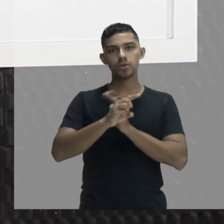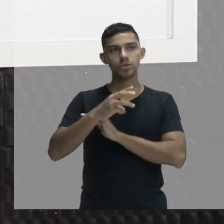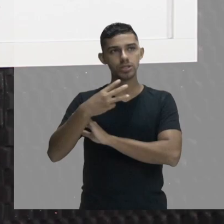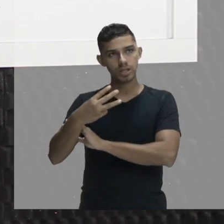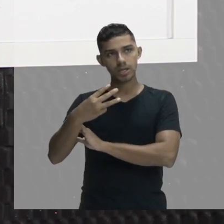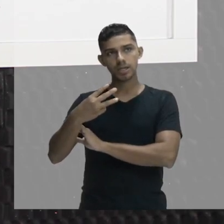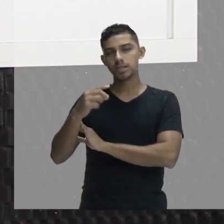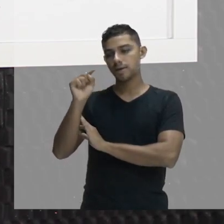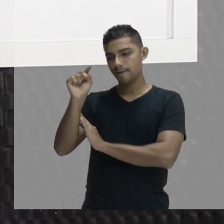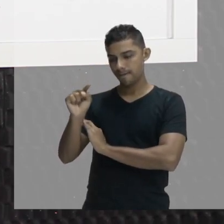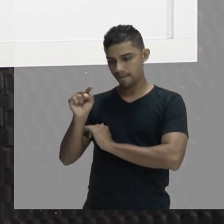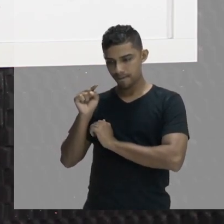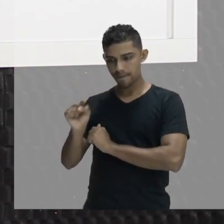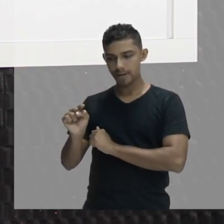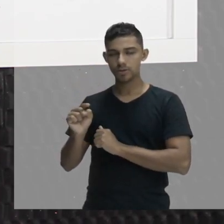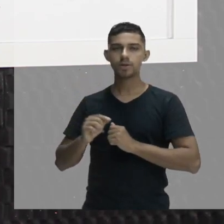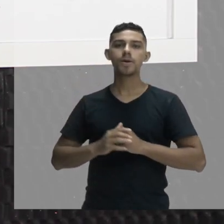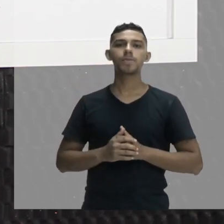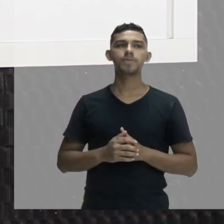fatorial.